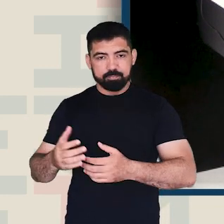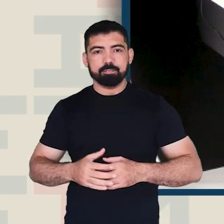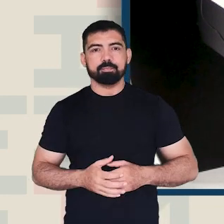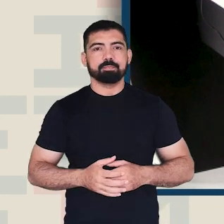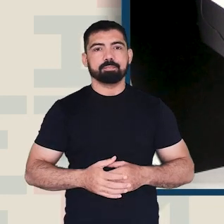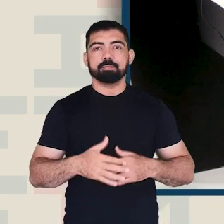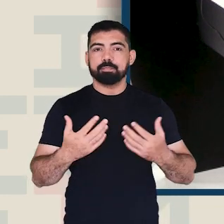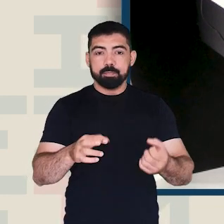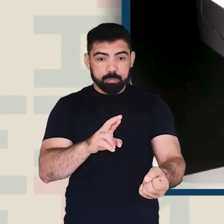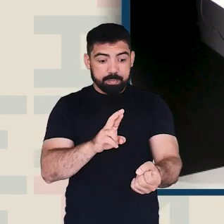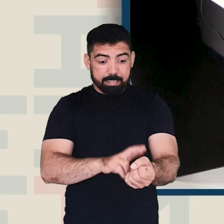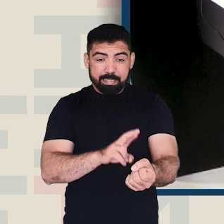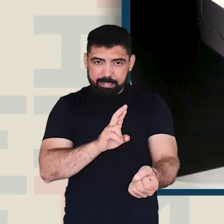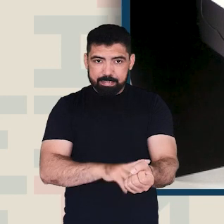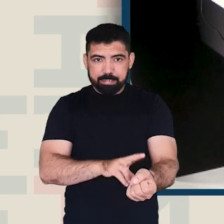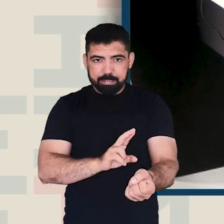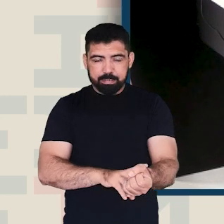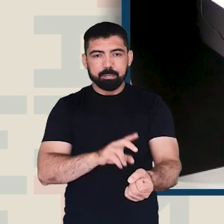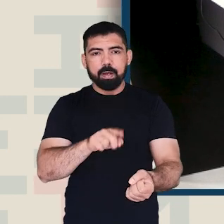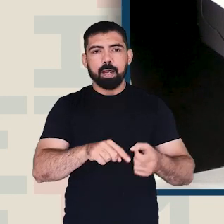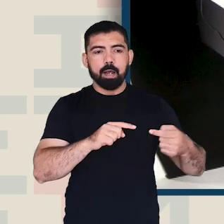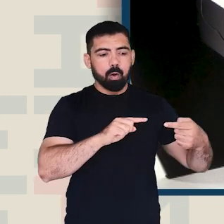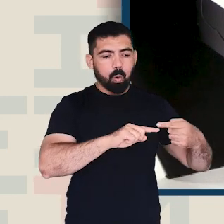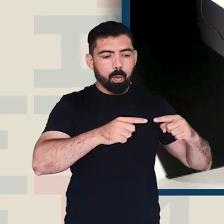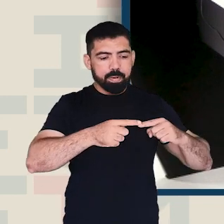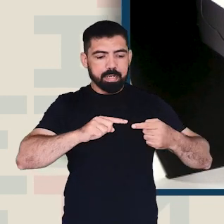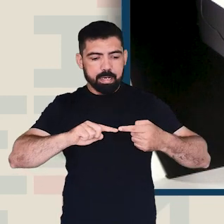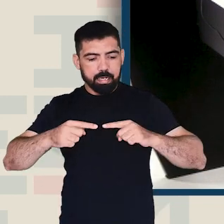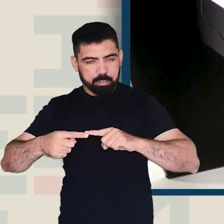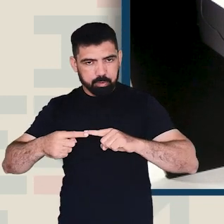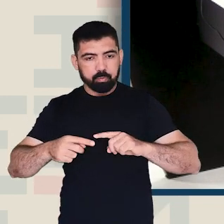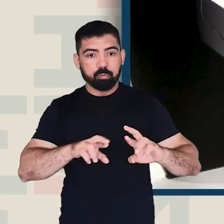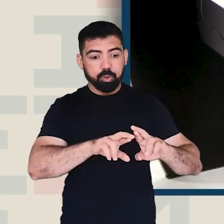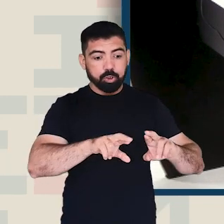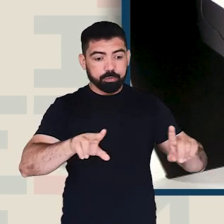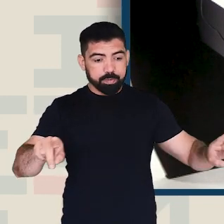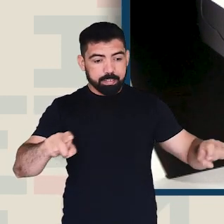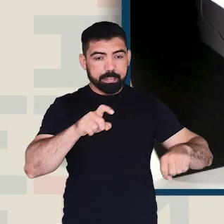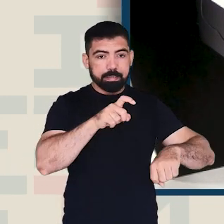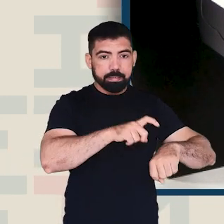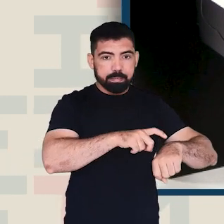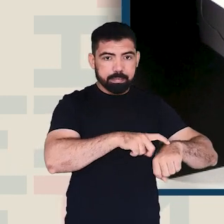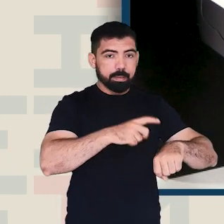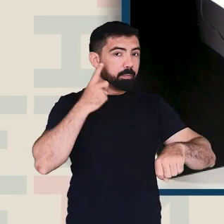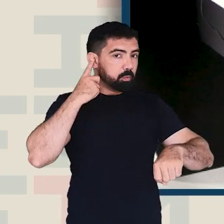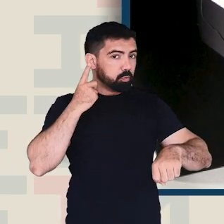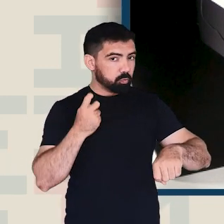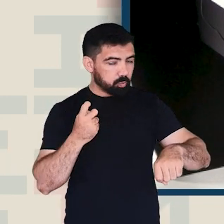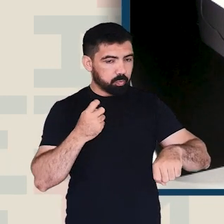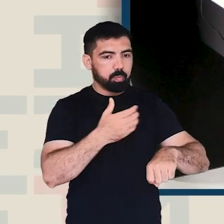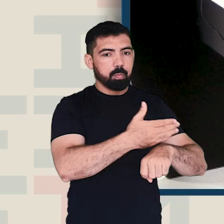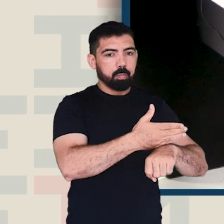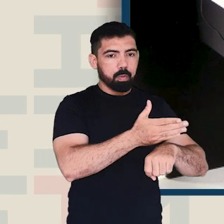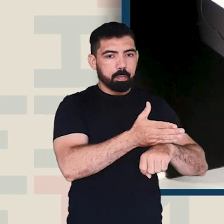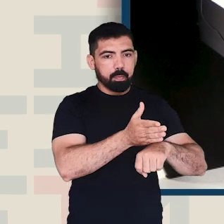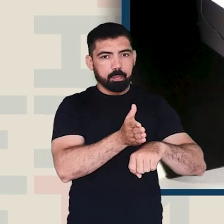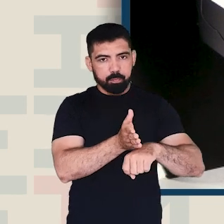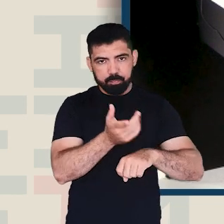o ritmo é a combinação de diferentes durações de sons.